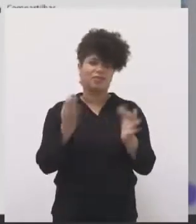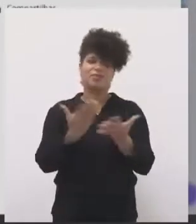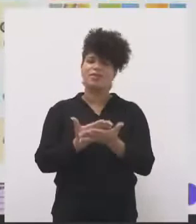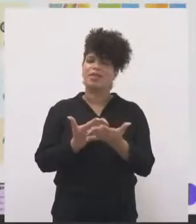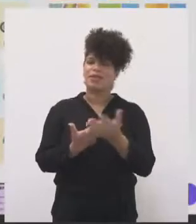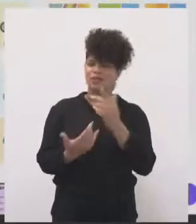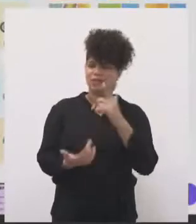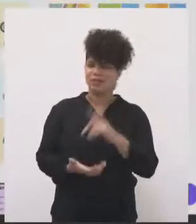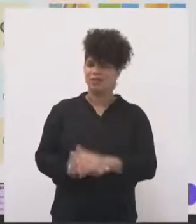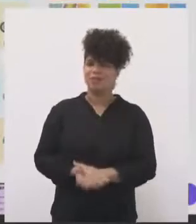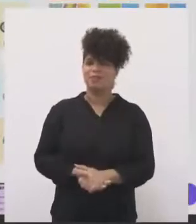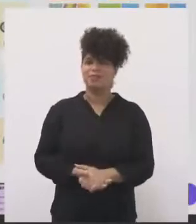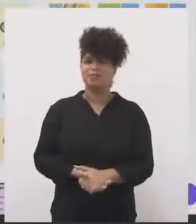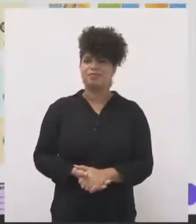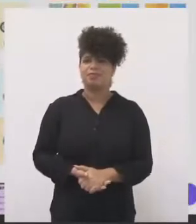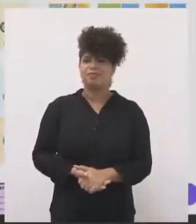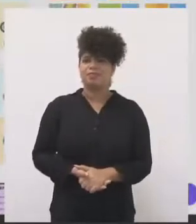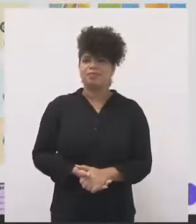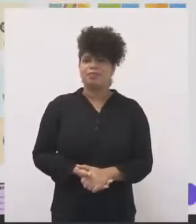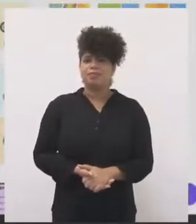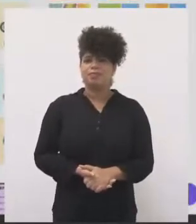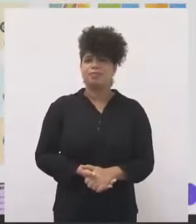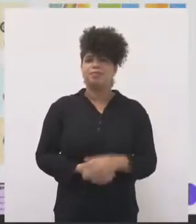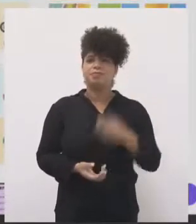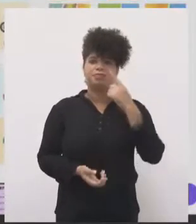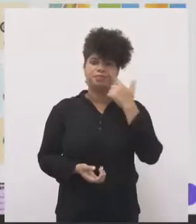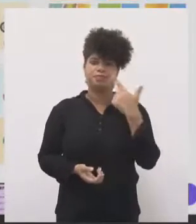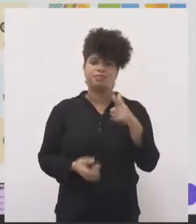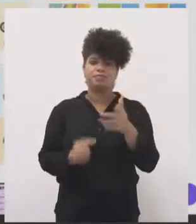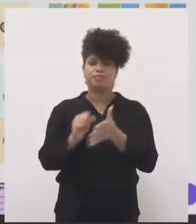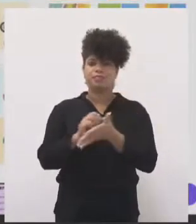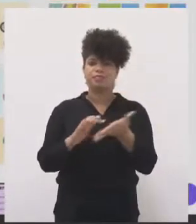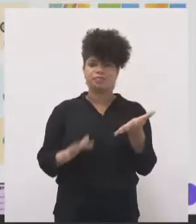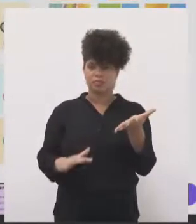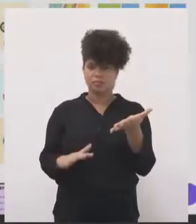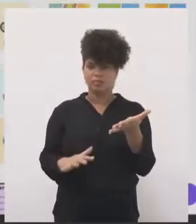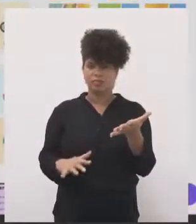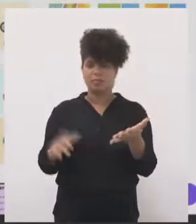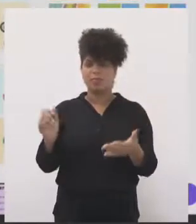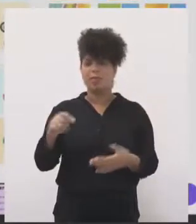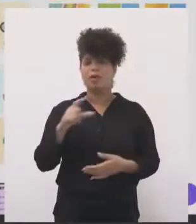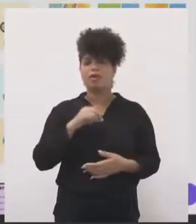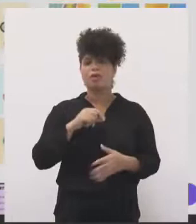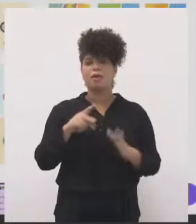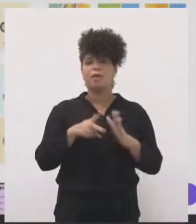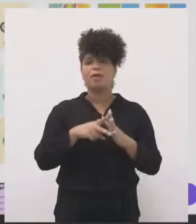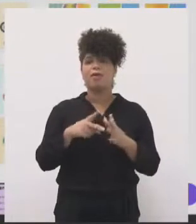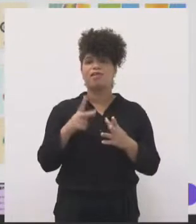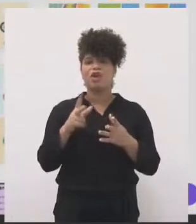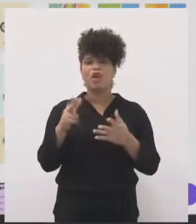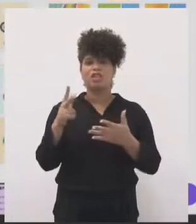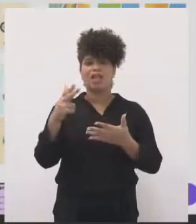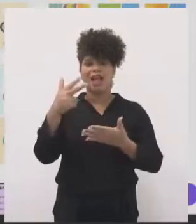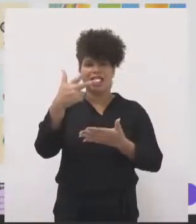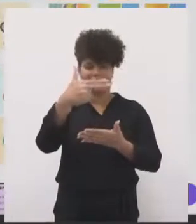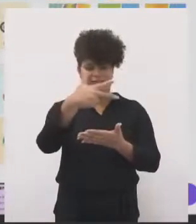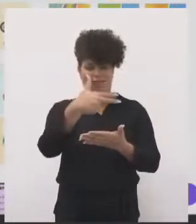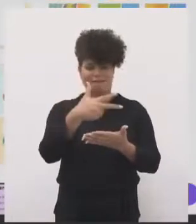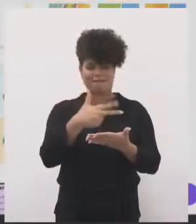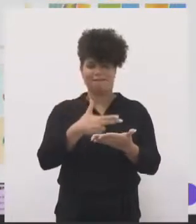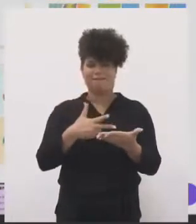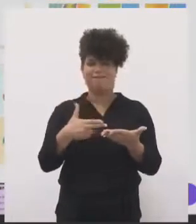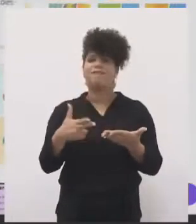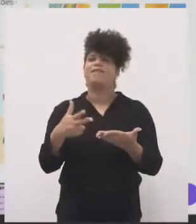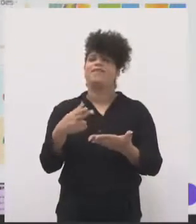vocês. Outra atividade que é muito legal são as atividades para recortar, folha de atividade para